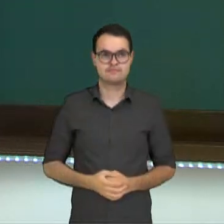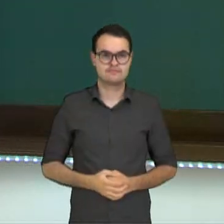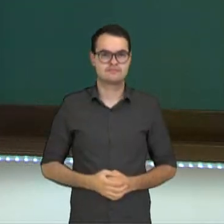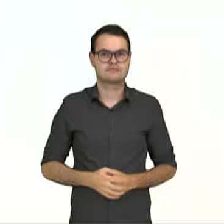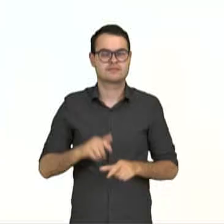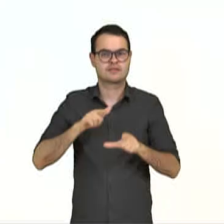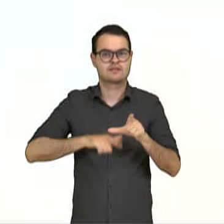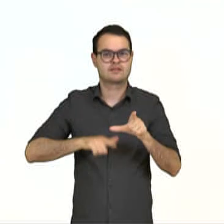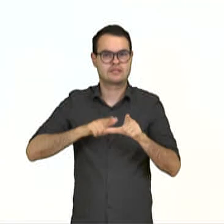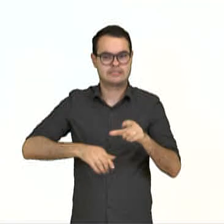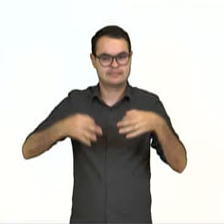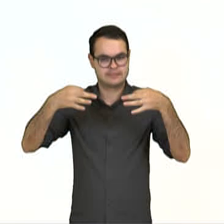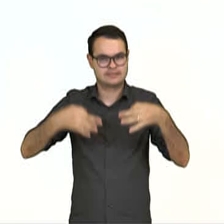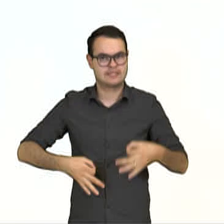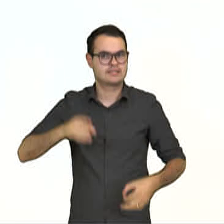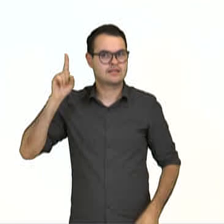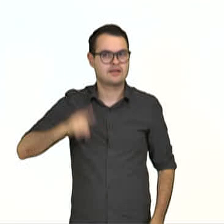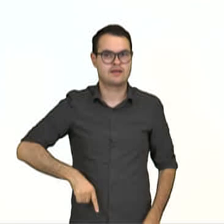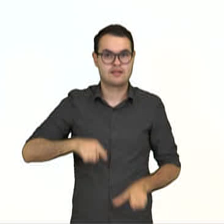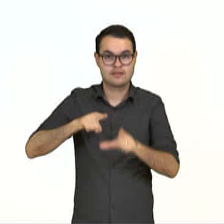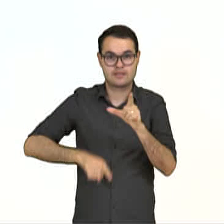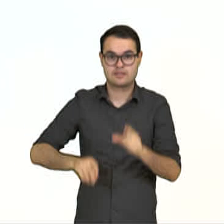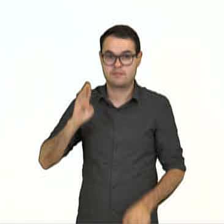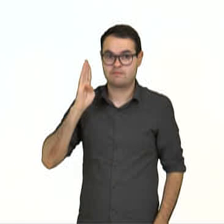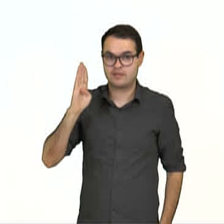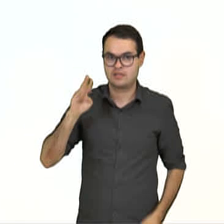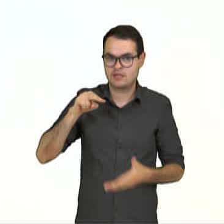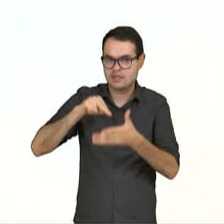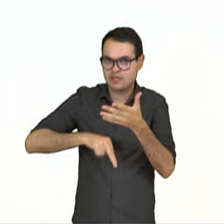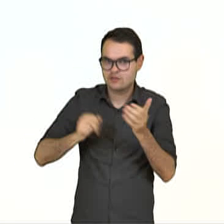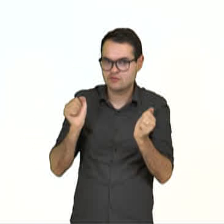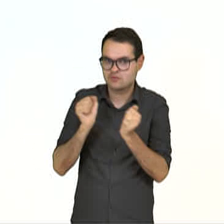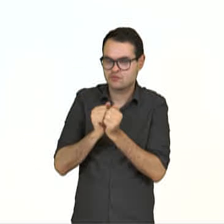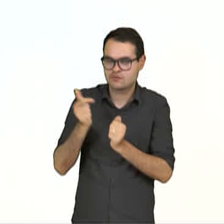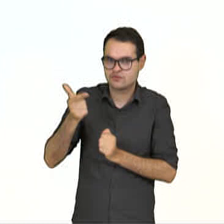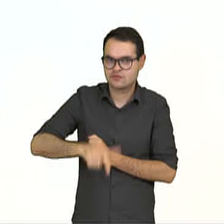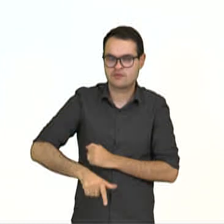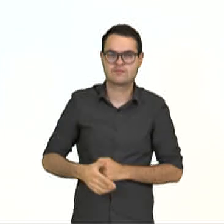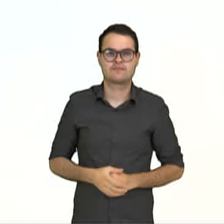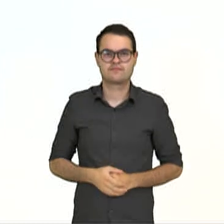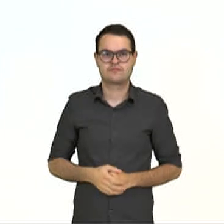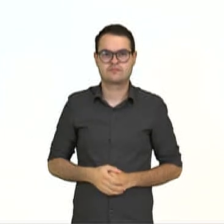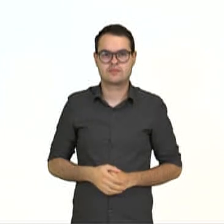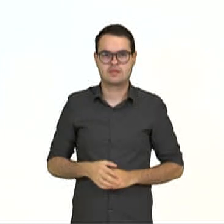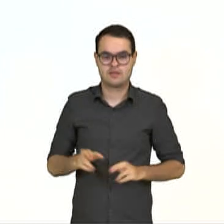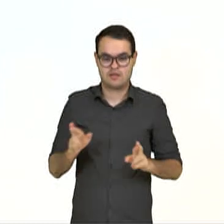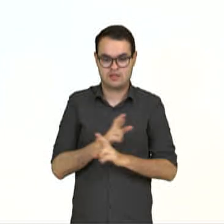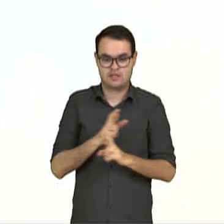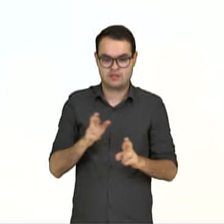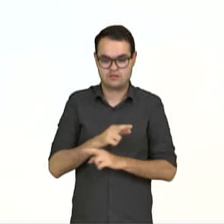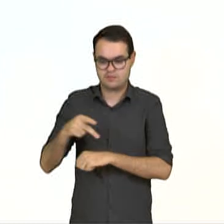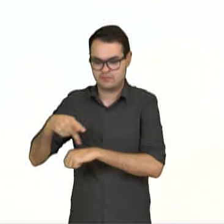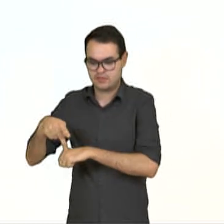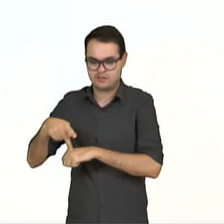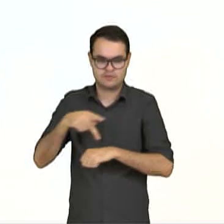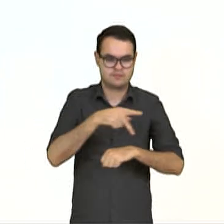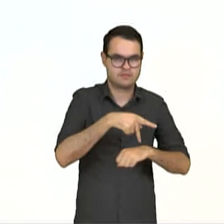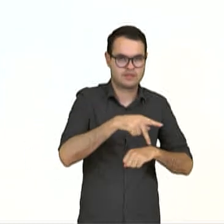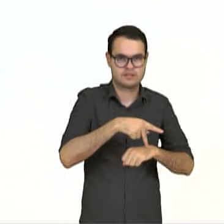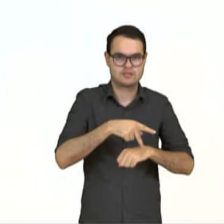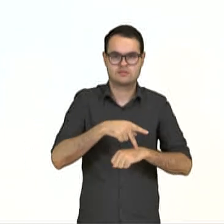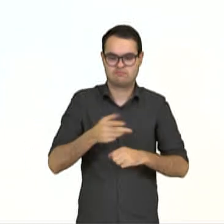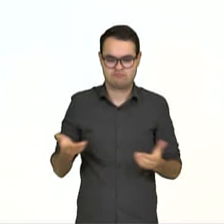A letra correta é a letra B, mas nós vamos ler aqui. As relações bilaterais entre os países